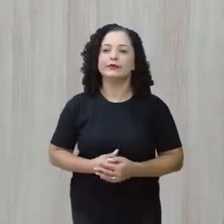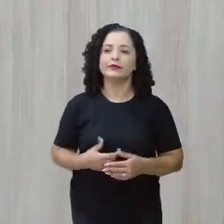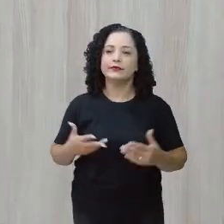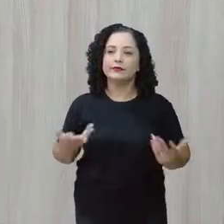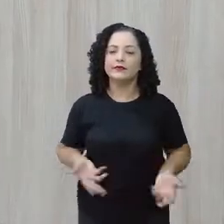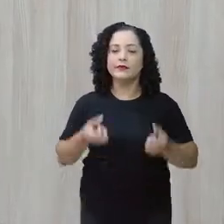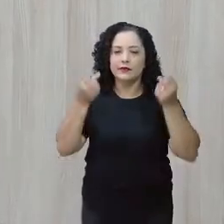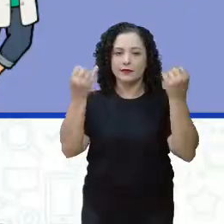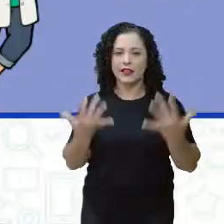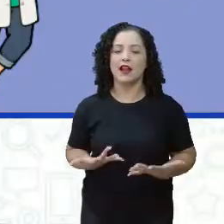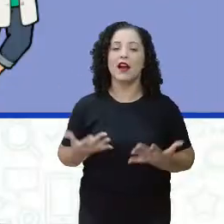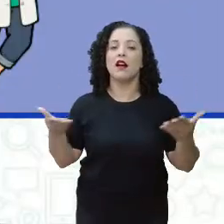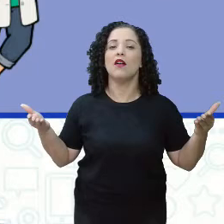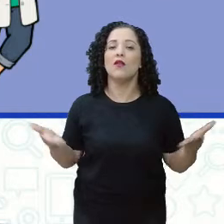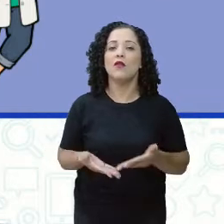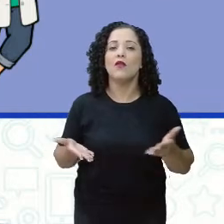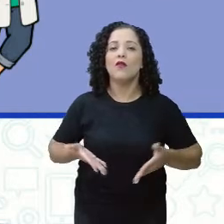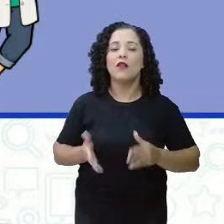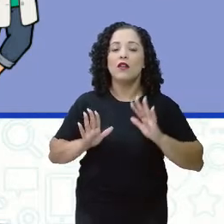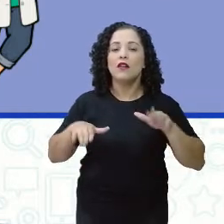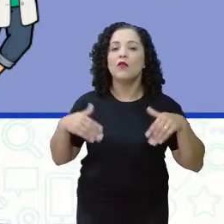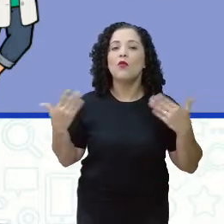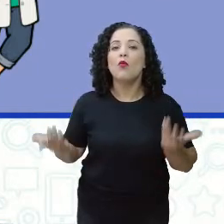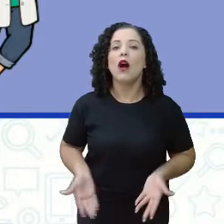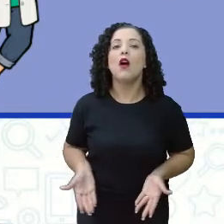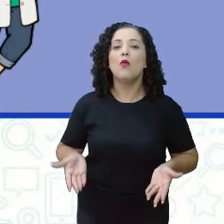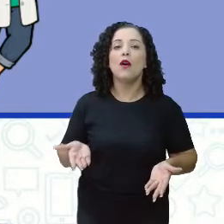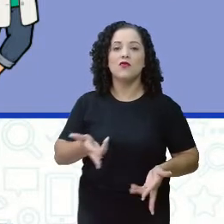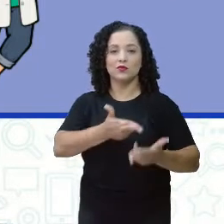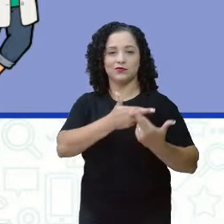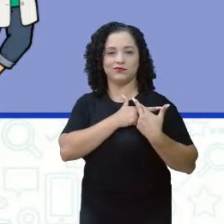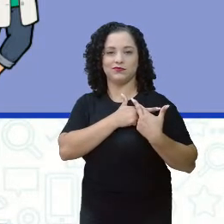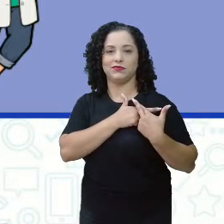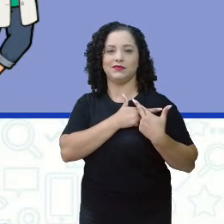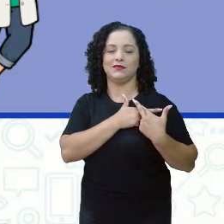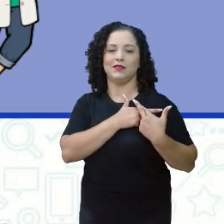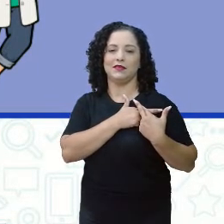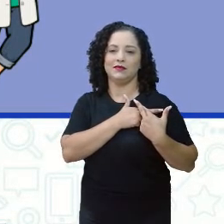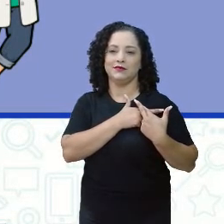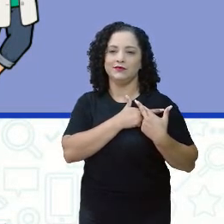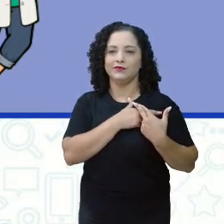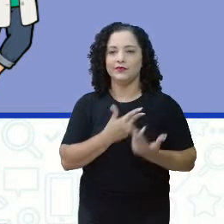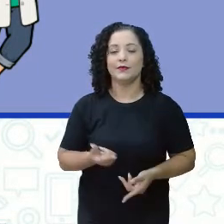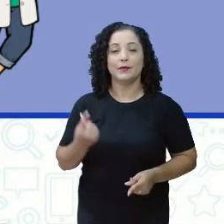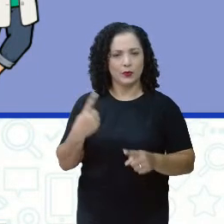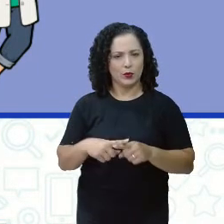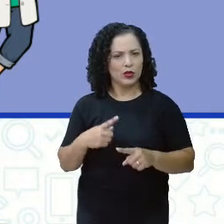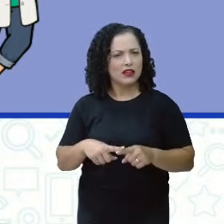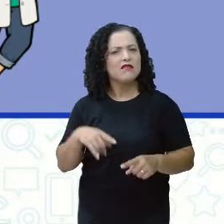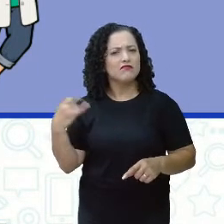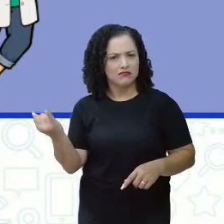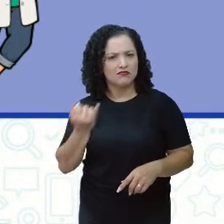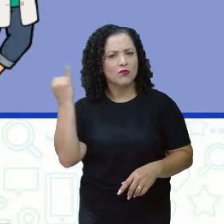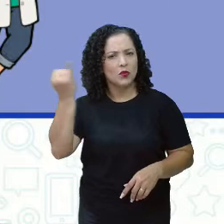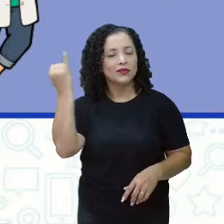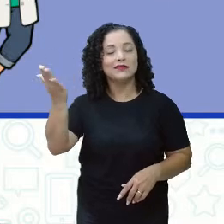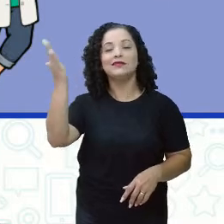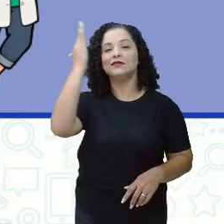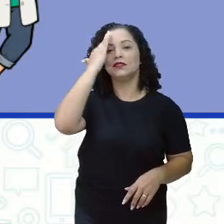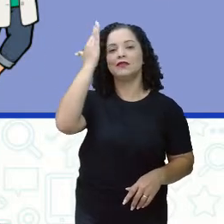cardiovascular, nós vamos ver aí a função dele. Porque, gente, é importante a gente saber da função para a gente